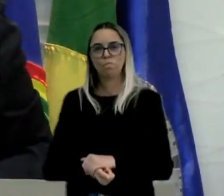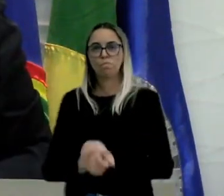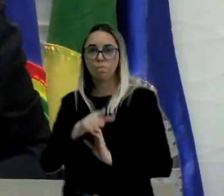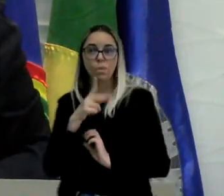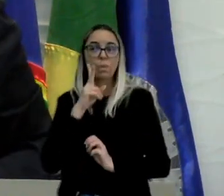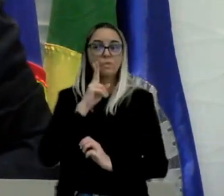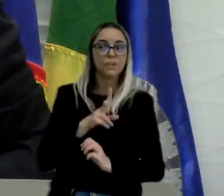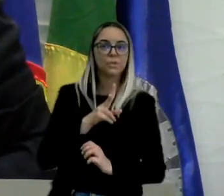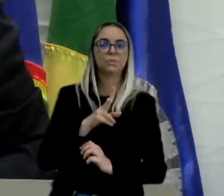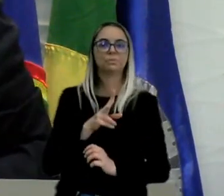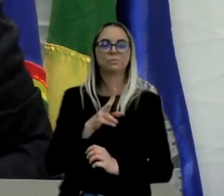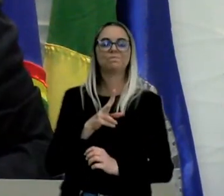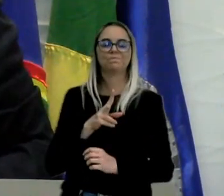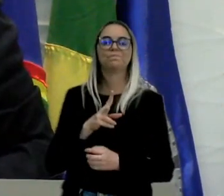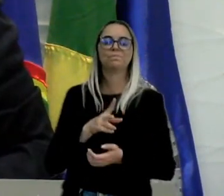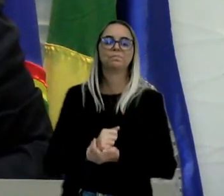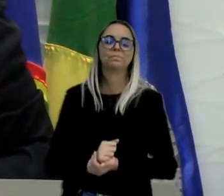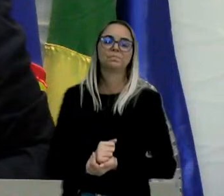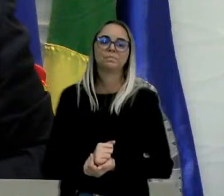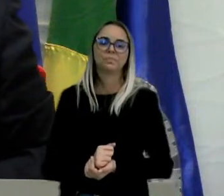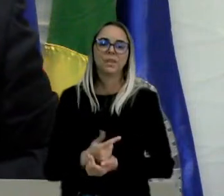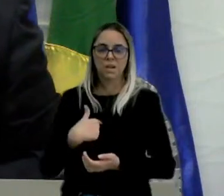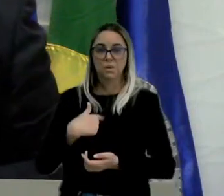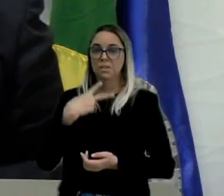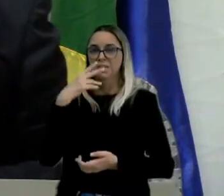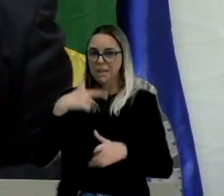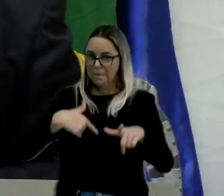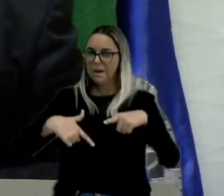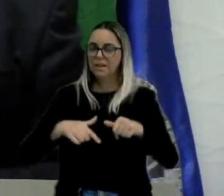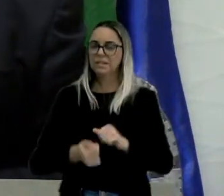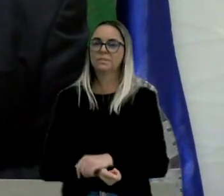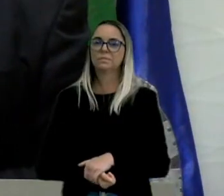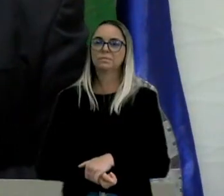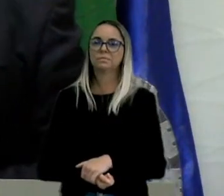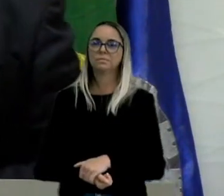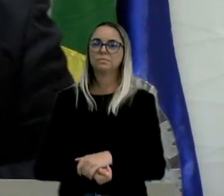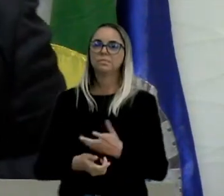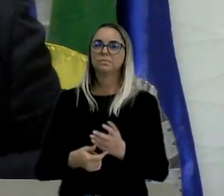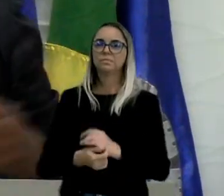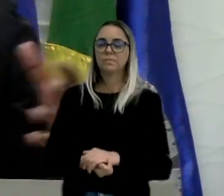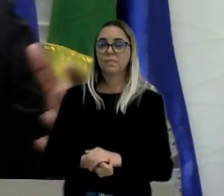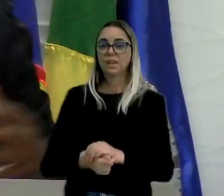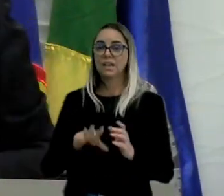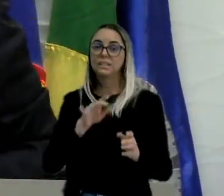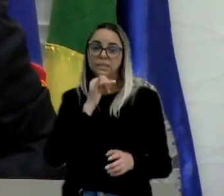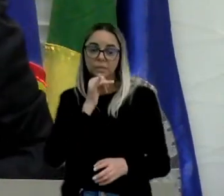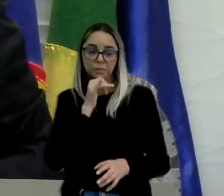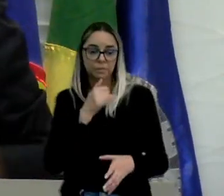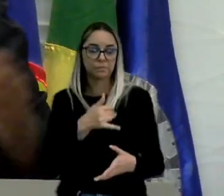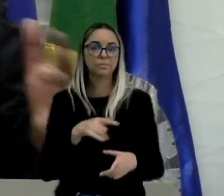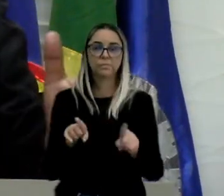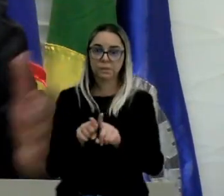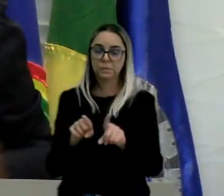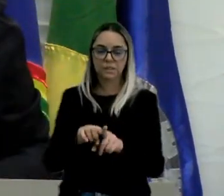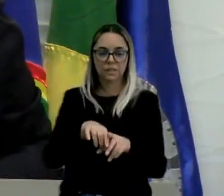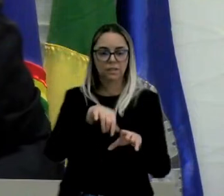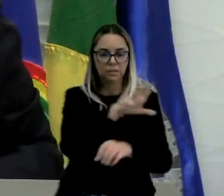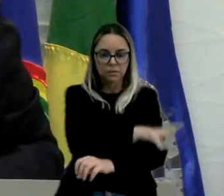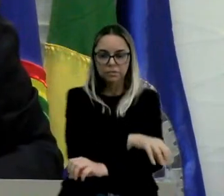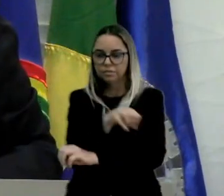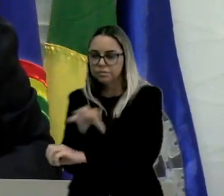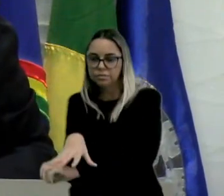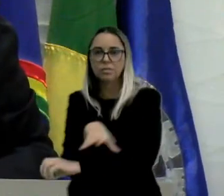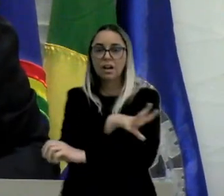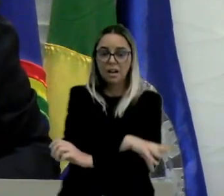mora na vida sabe disso quanto ação de terra o nosso grupo tá fazendo oração Terra Parou que a